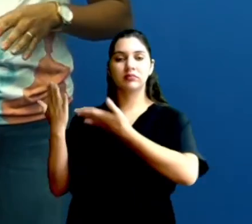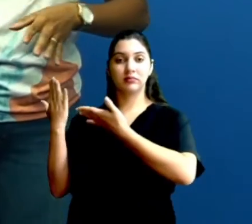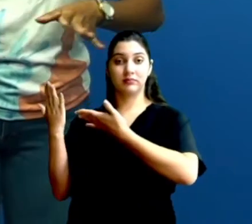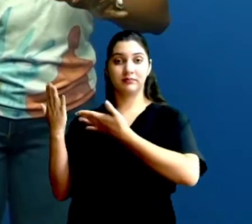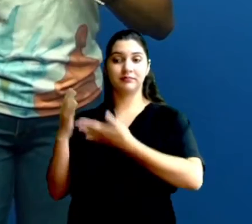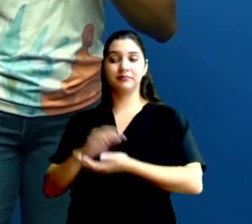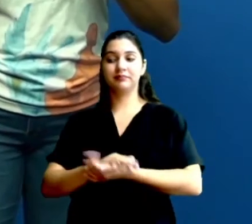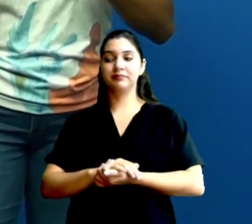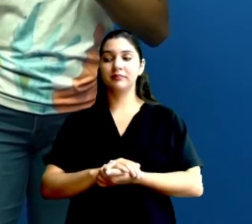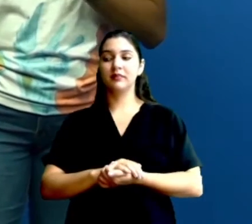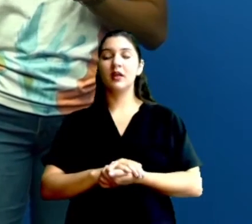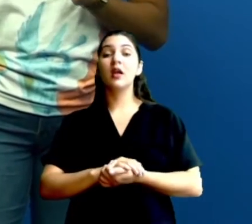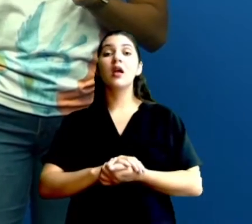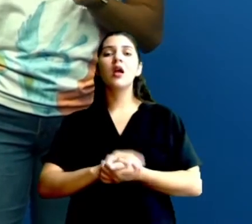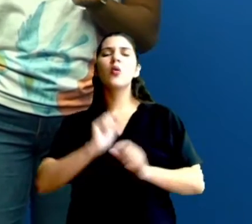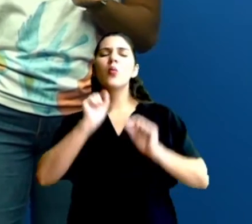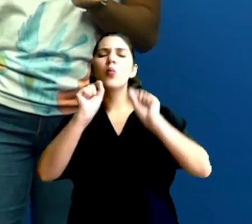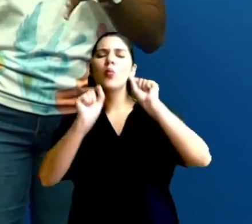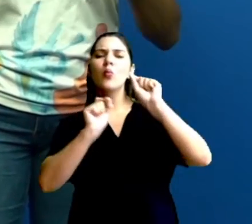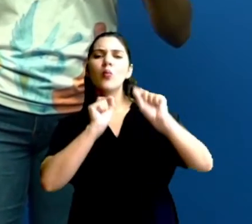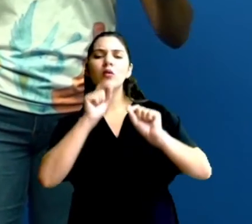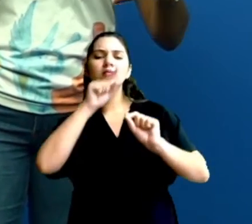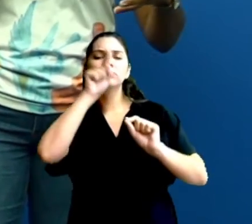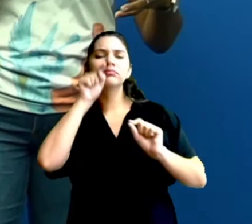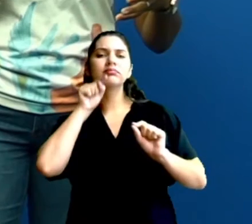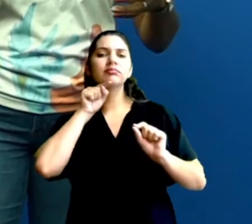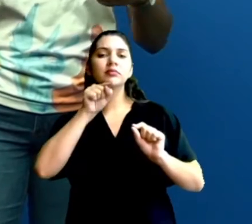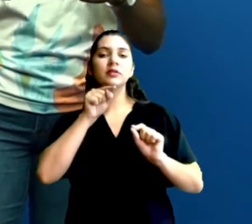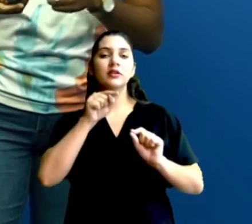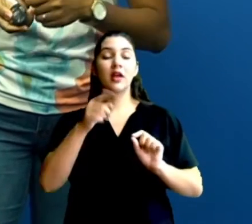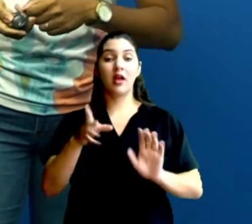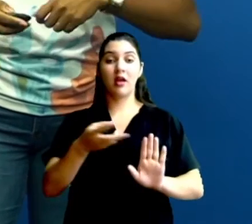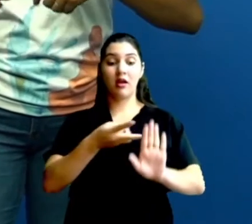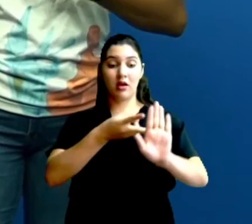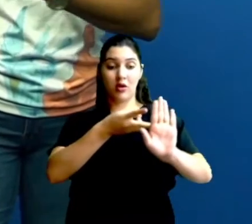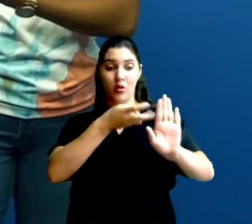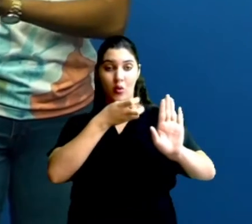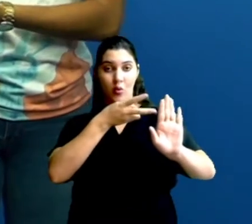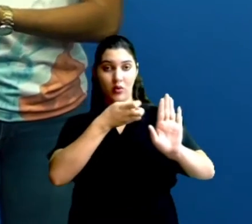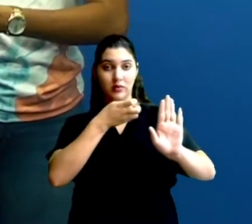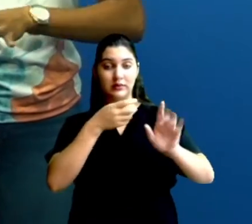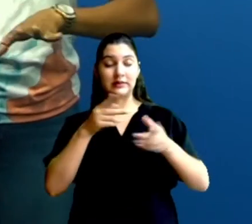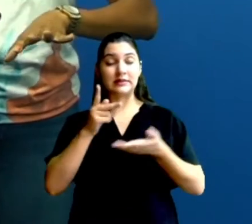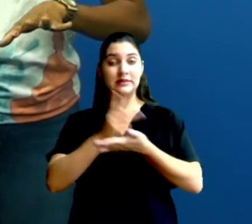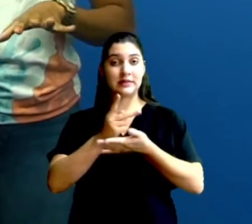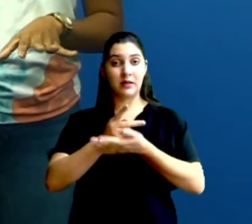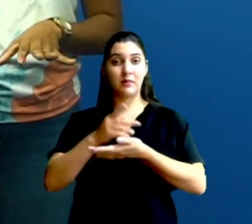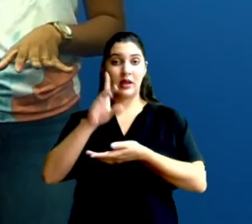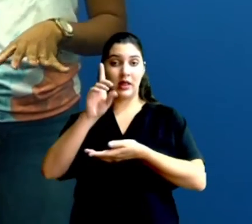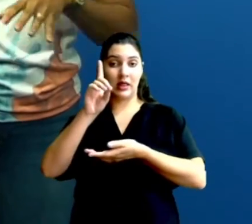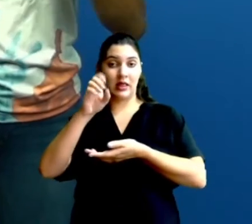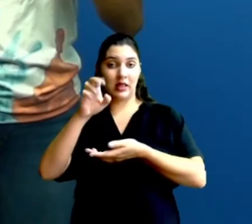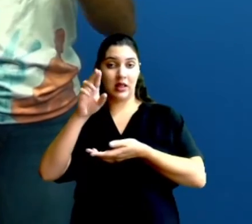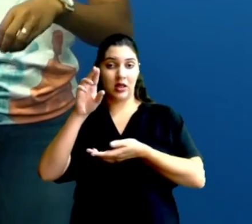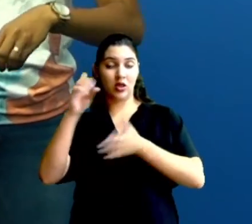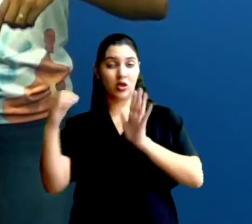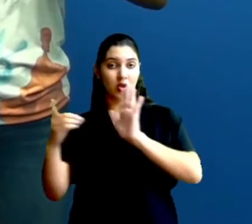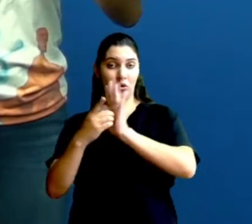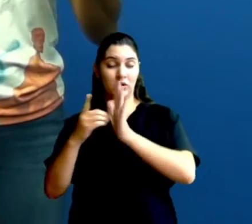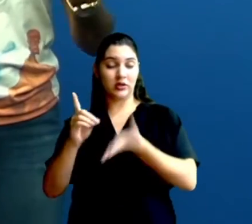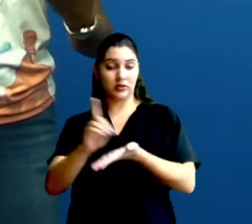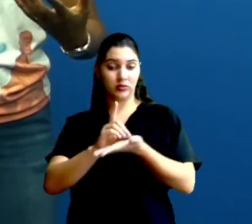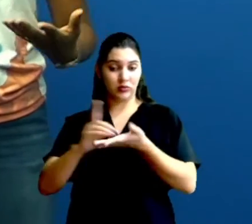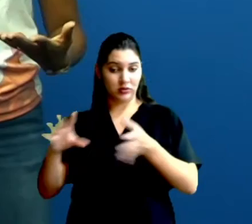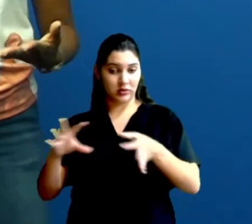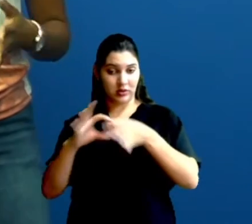Gente, e a conotação? Se a gente ligou sempre a denotação ao dicionário, a esse uso dessa palavra com